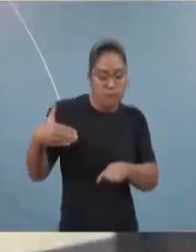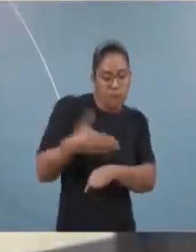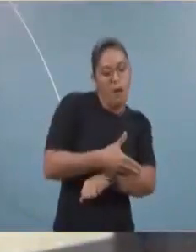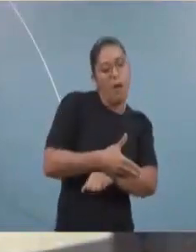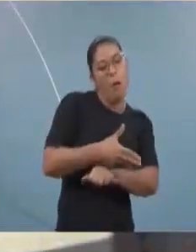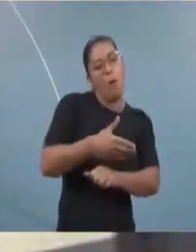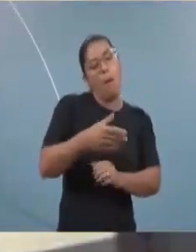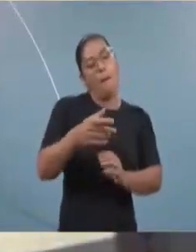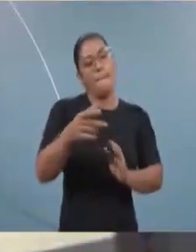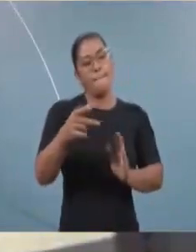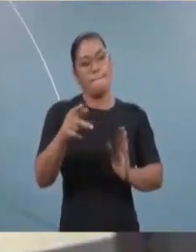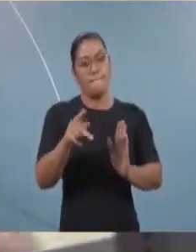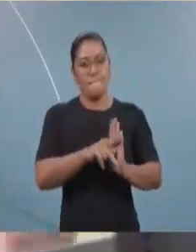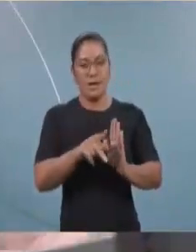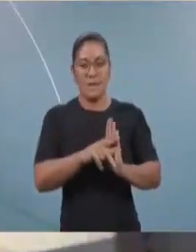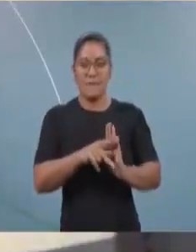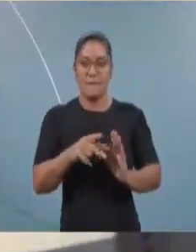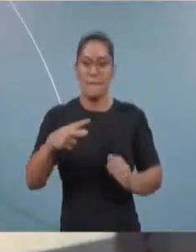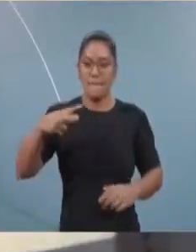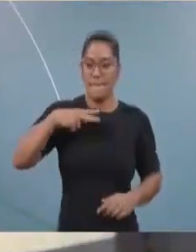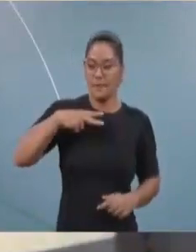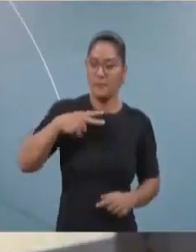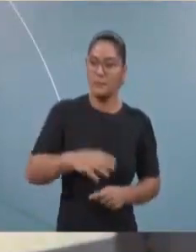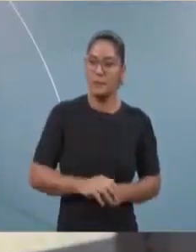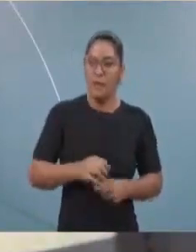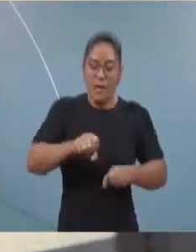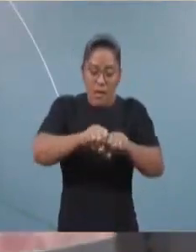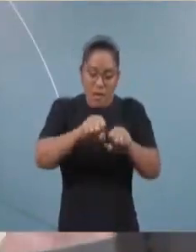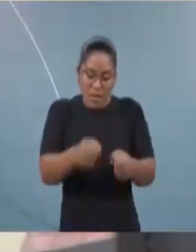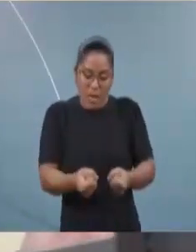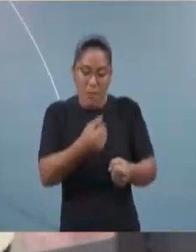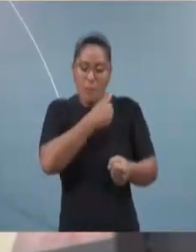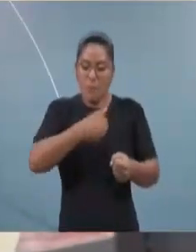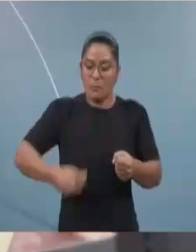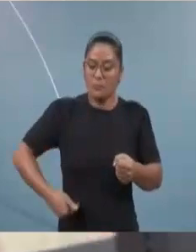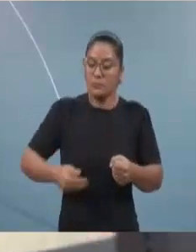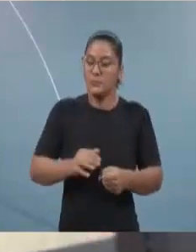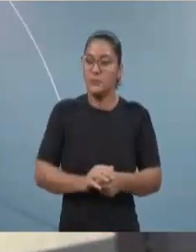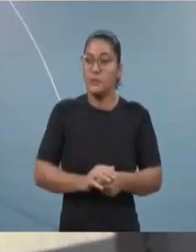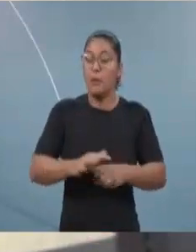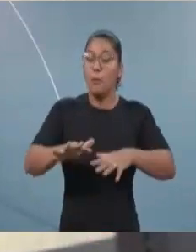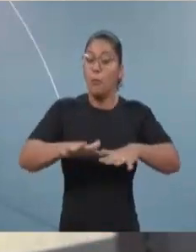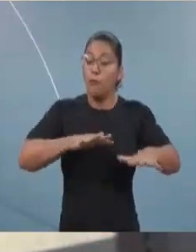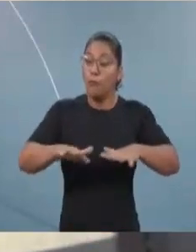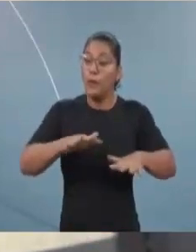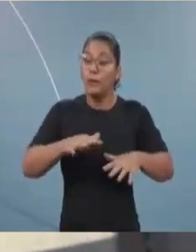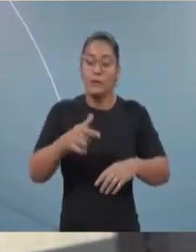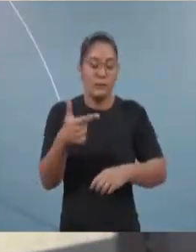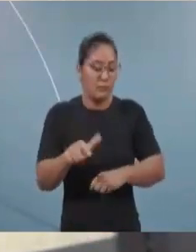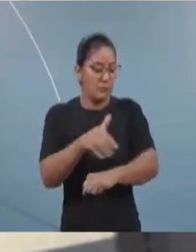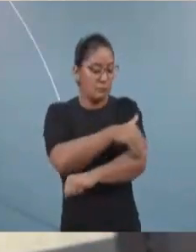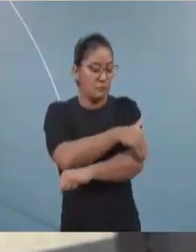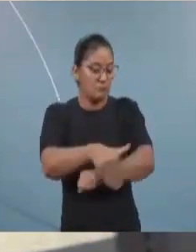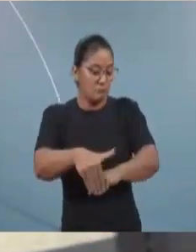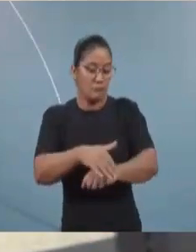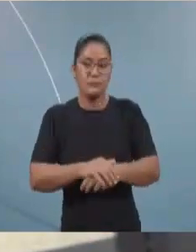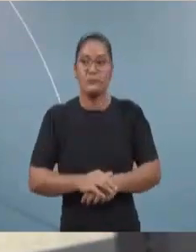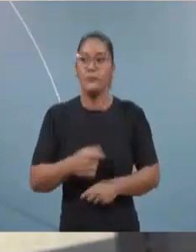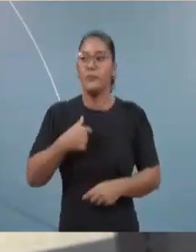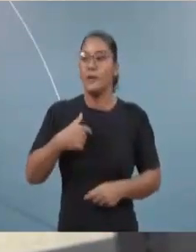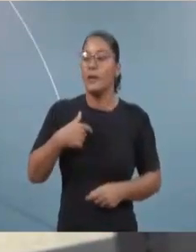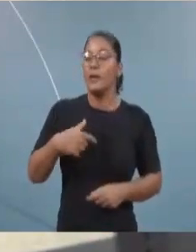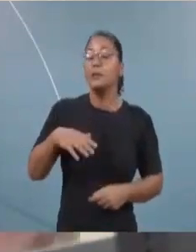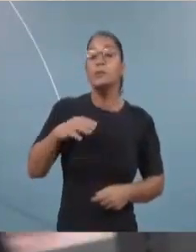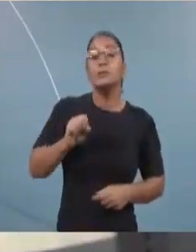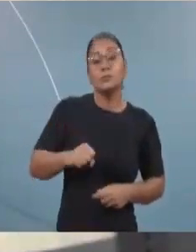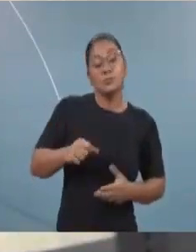privada que não queb o patrimônio público sou a favor do Movimento dos que não tem estrada sou a favor dos